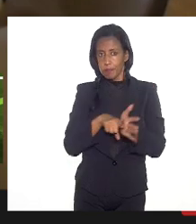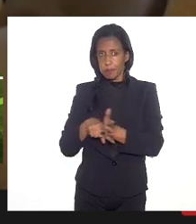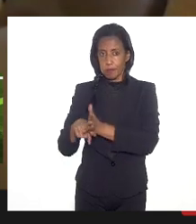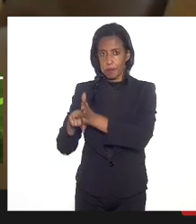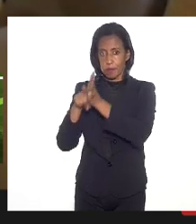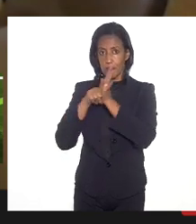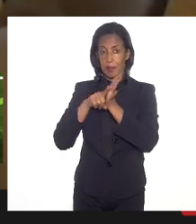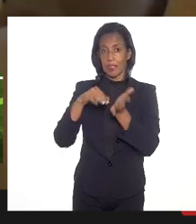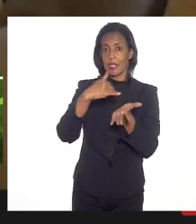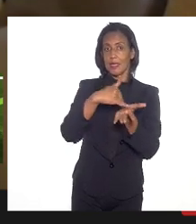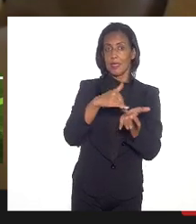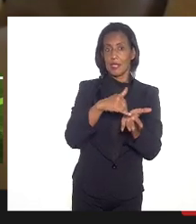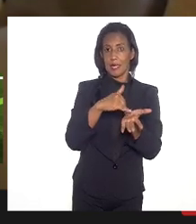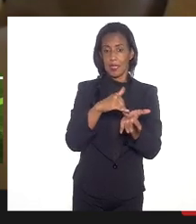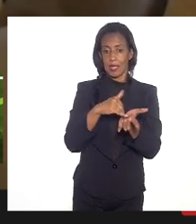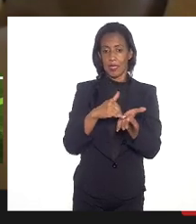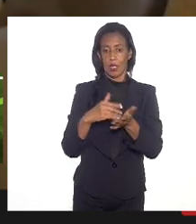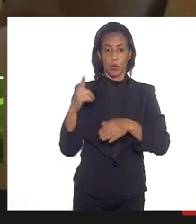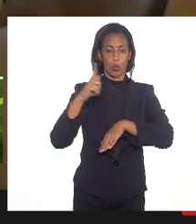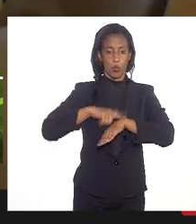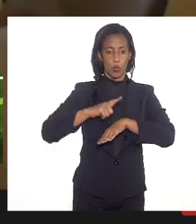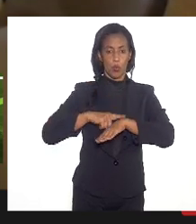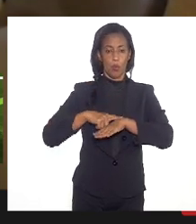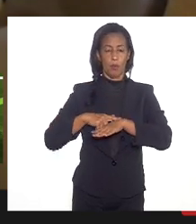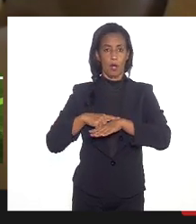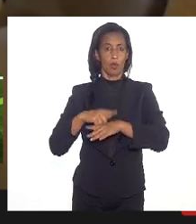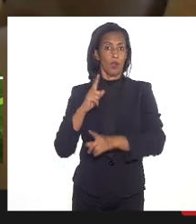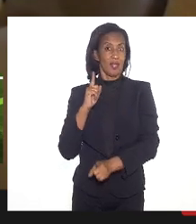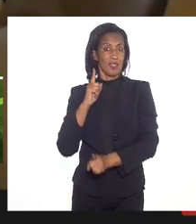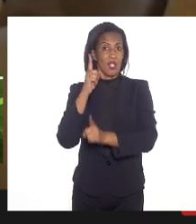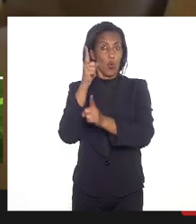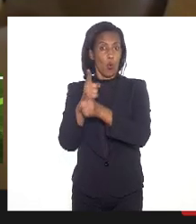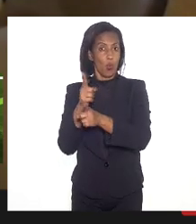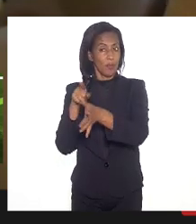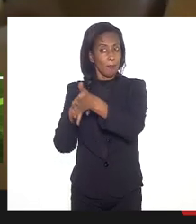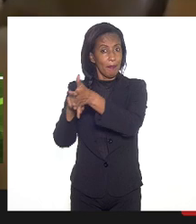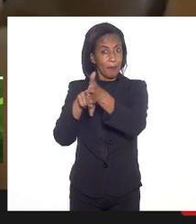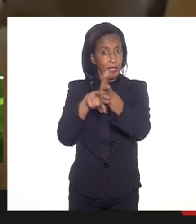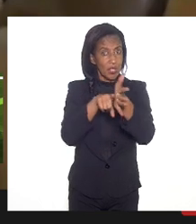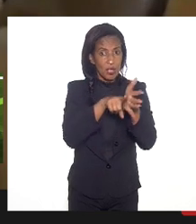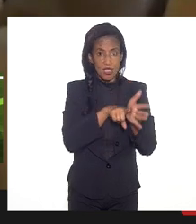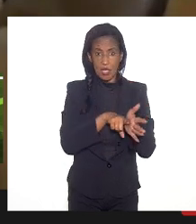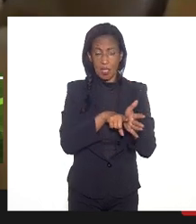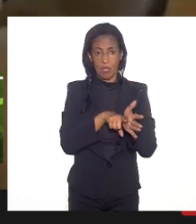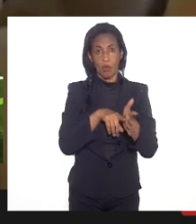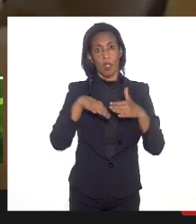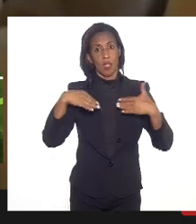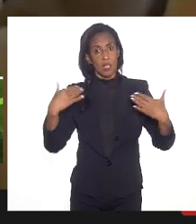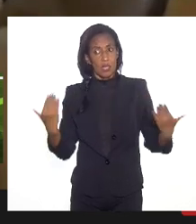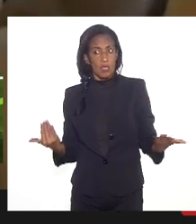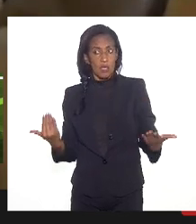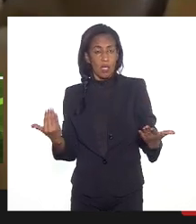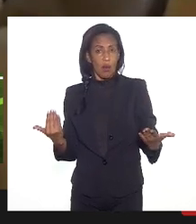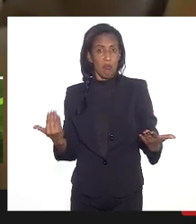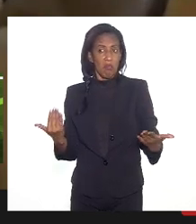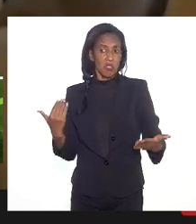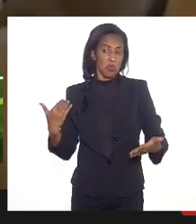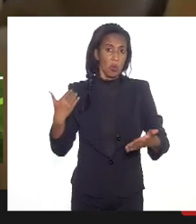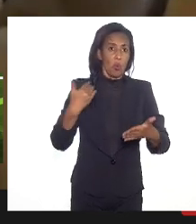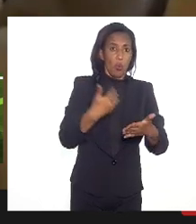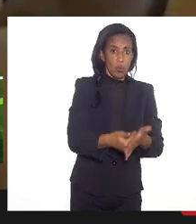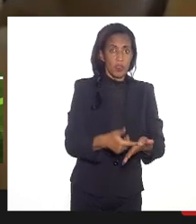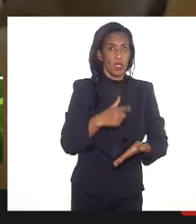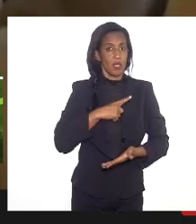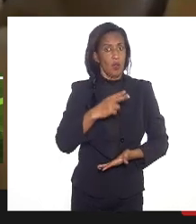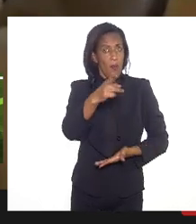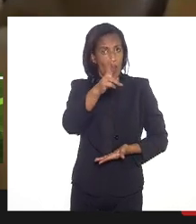A secretaria, no momento, ela se encontra mapeando isso e, tão logo nós tenhamos, nós poderemos passar